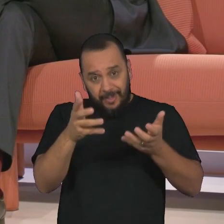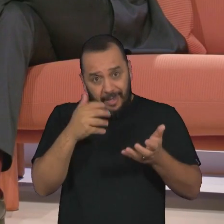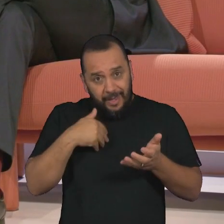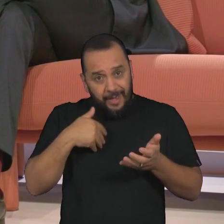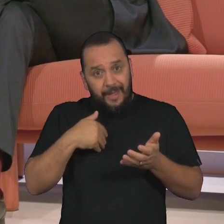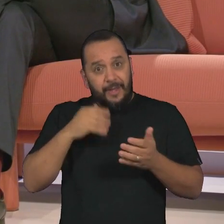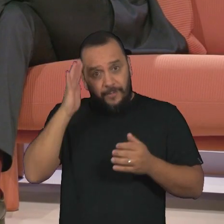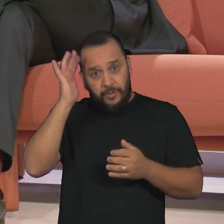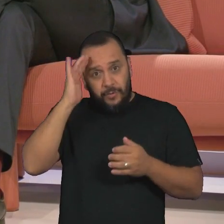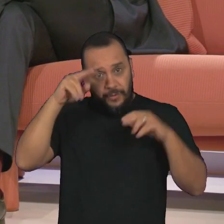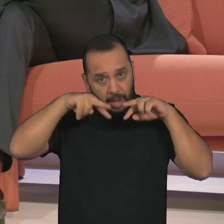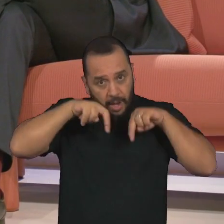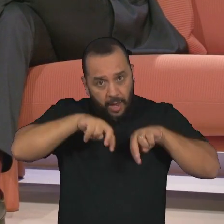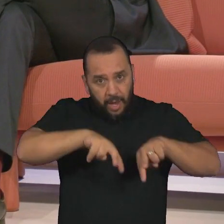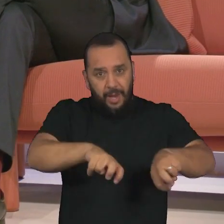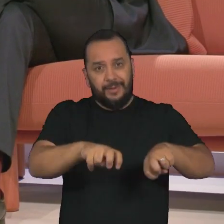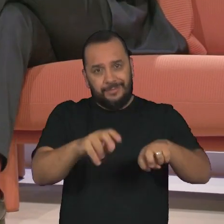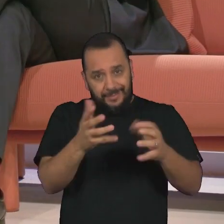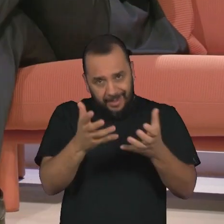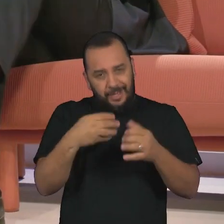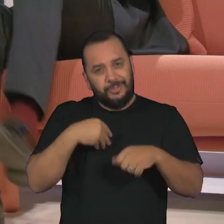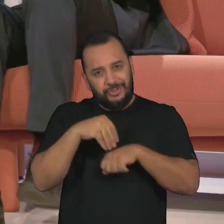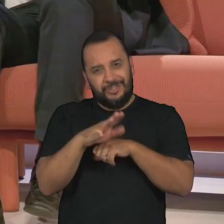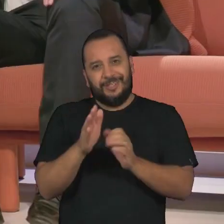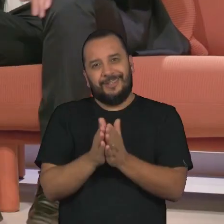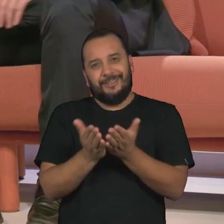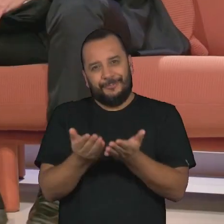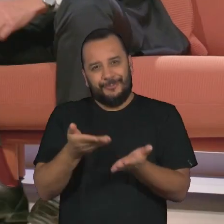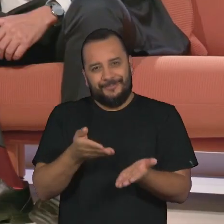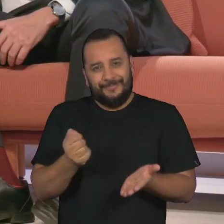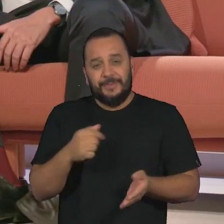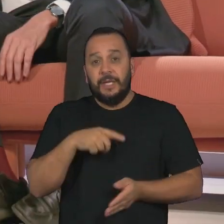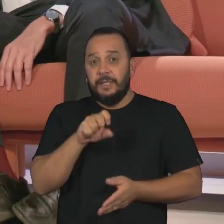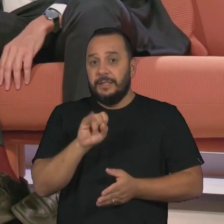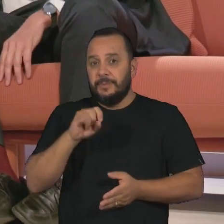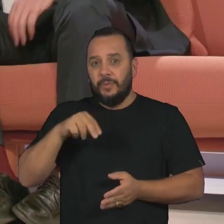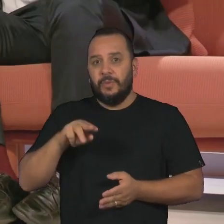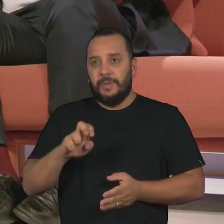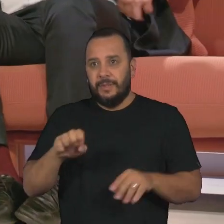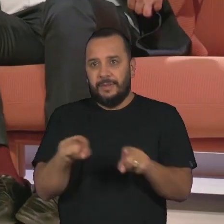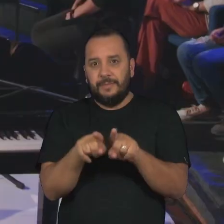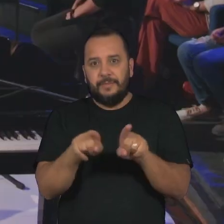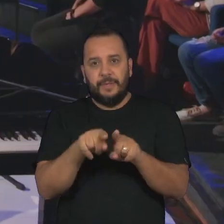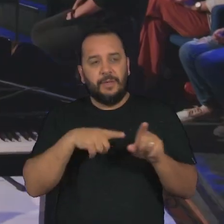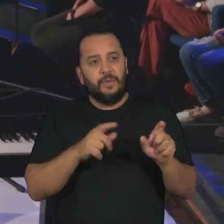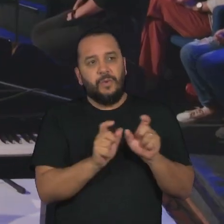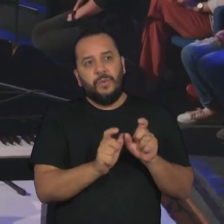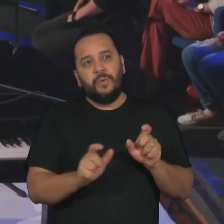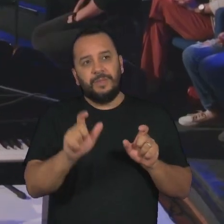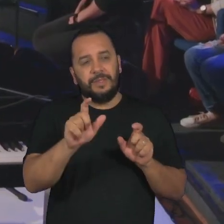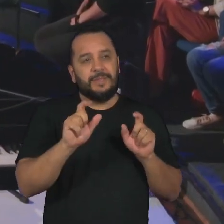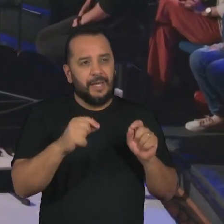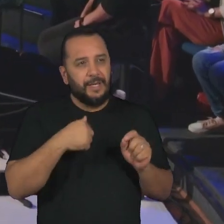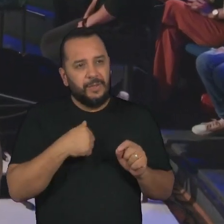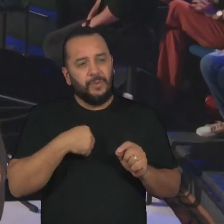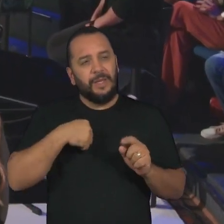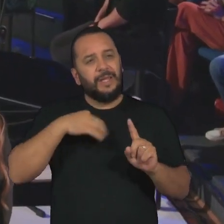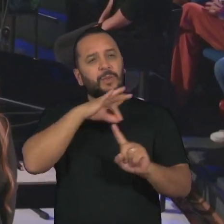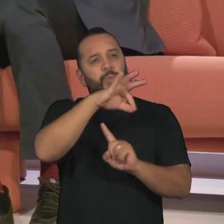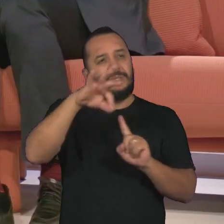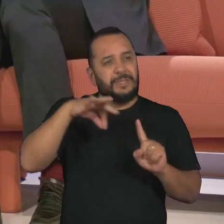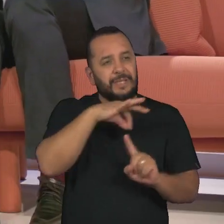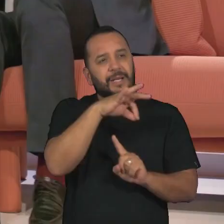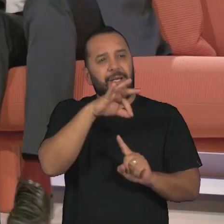nossa dica. Aliás, padre, pegando aqui a Simone e esse conceito do místico, do sagrado,